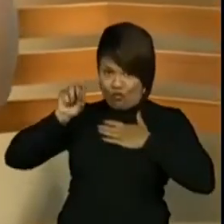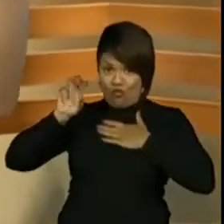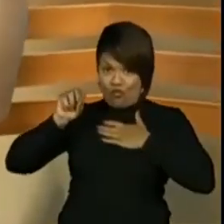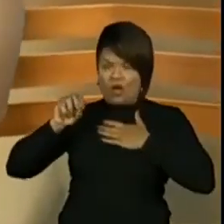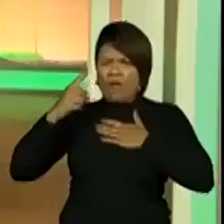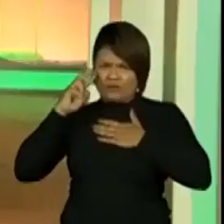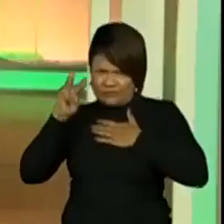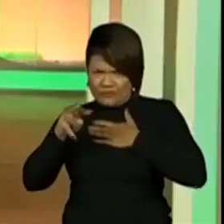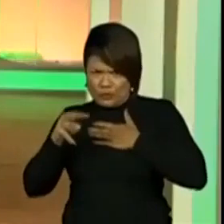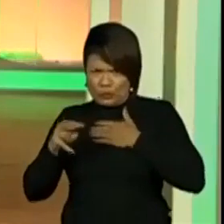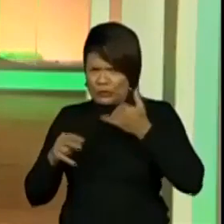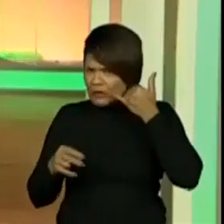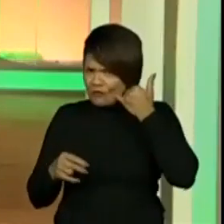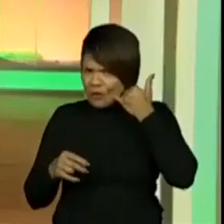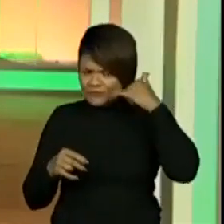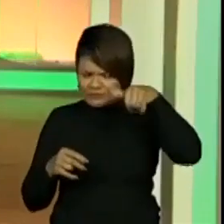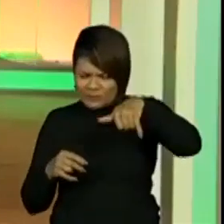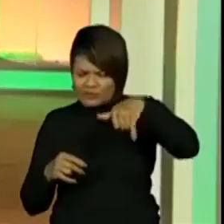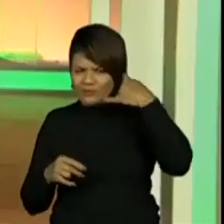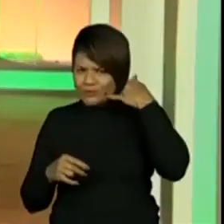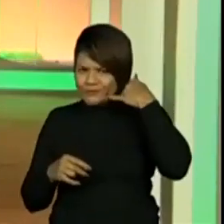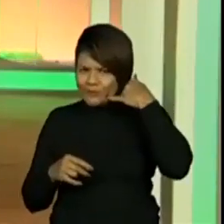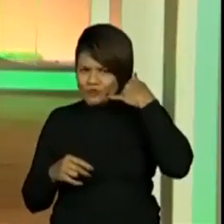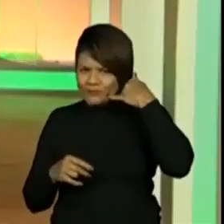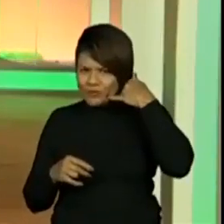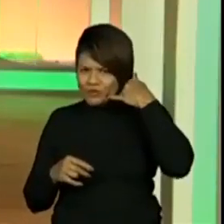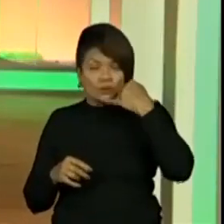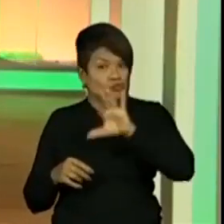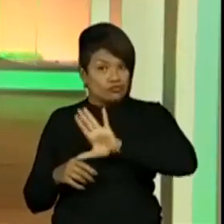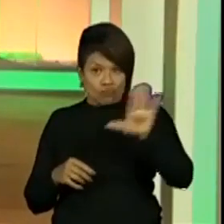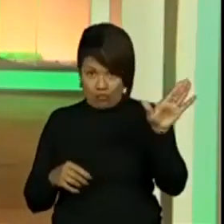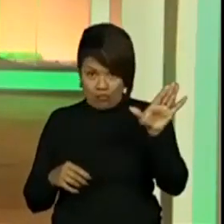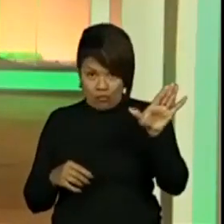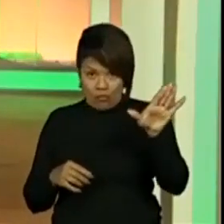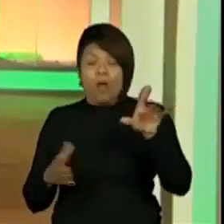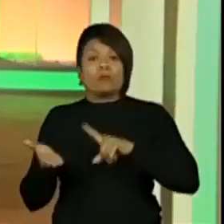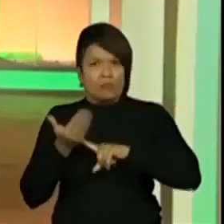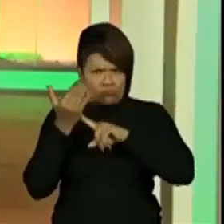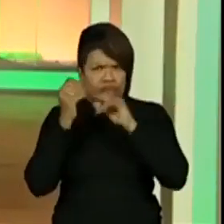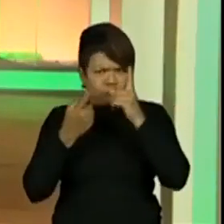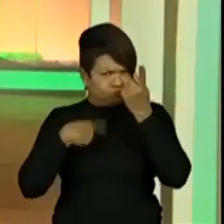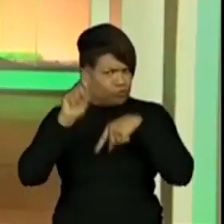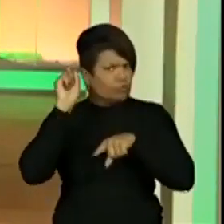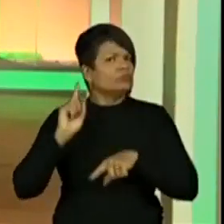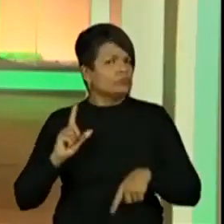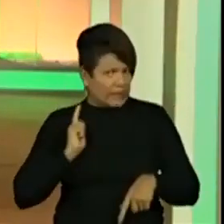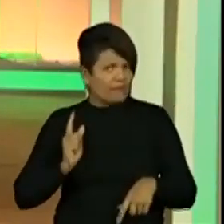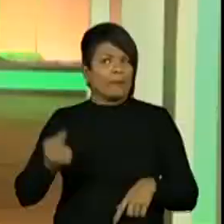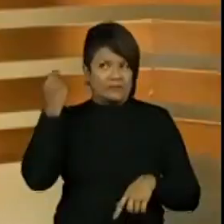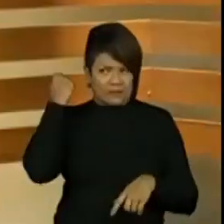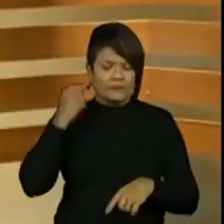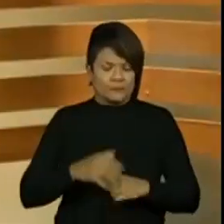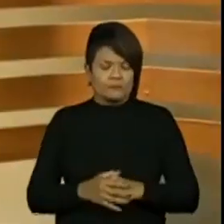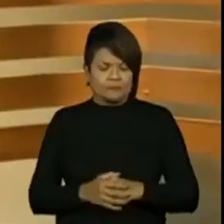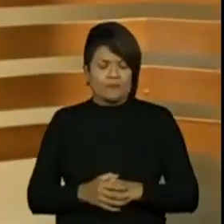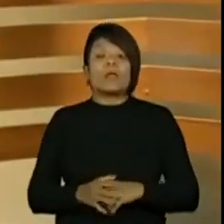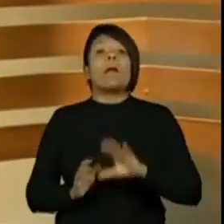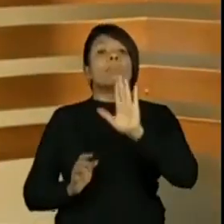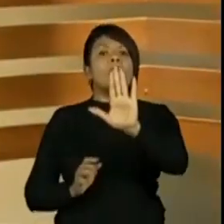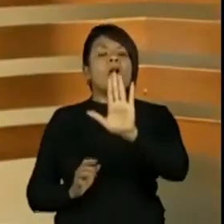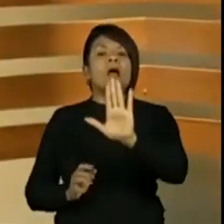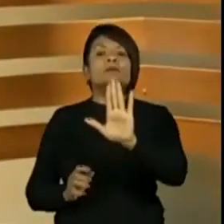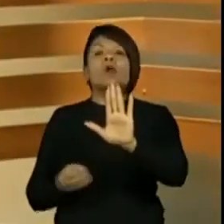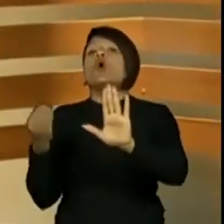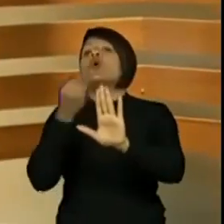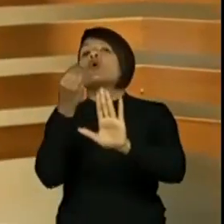que só servia até então para falar, e foi um grande avanço da tecnologia. Agora, como que